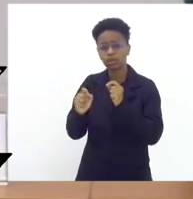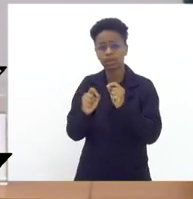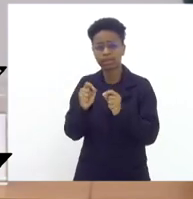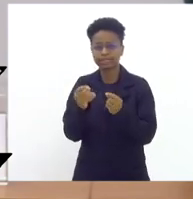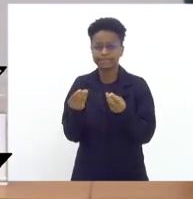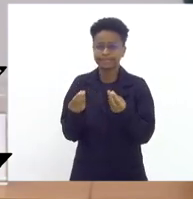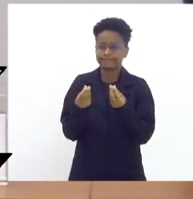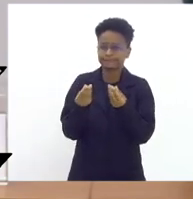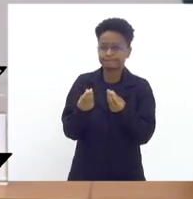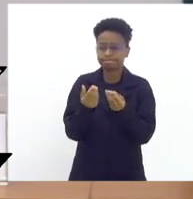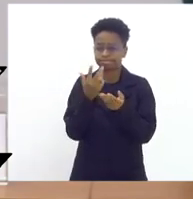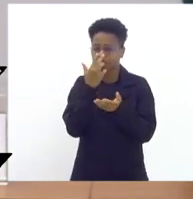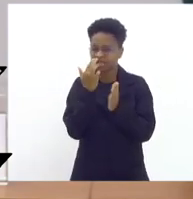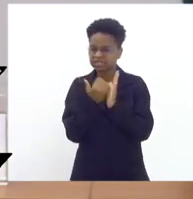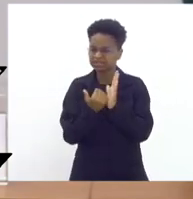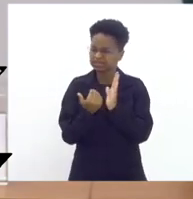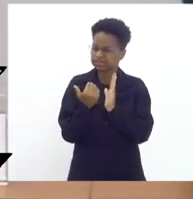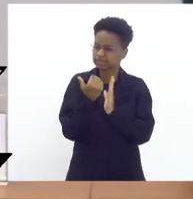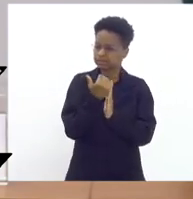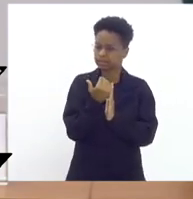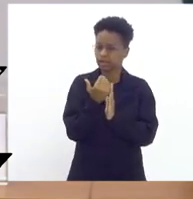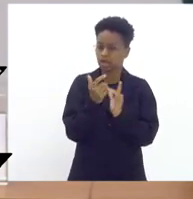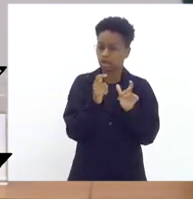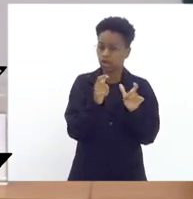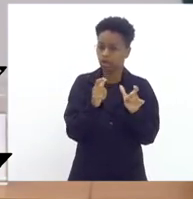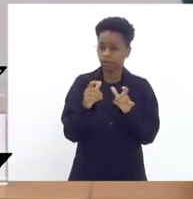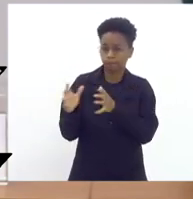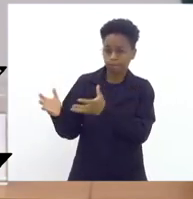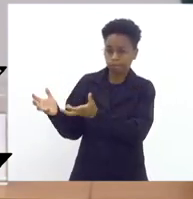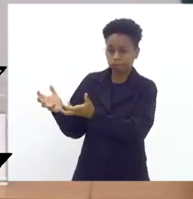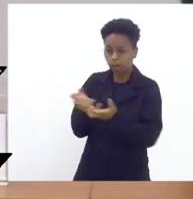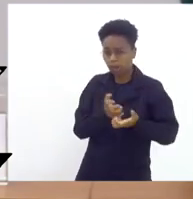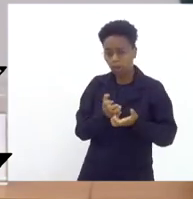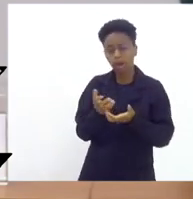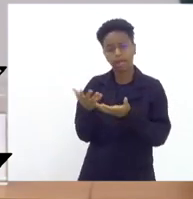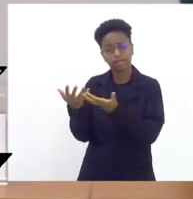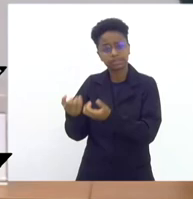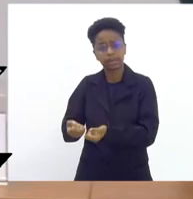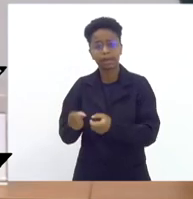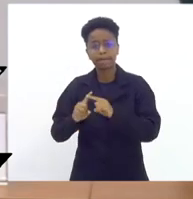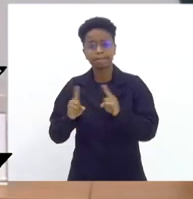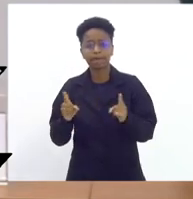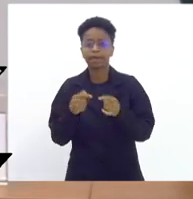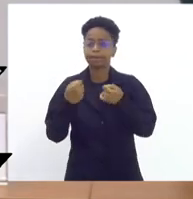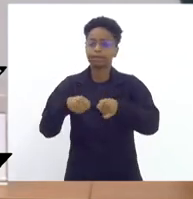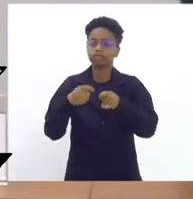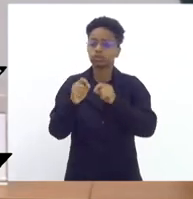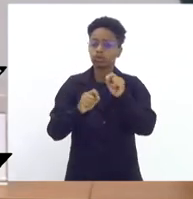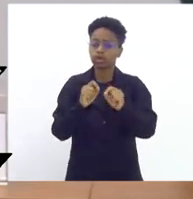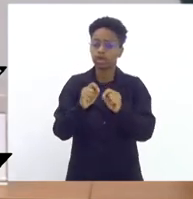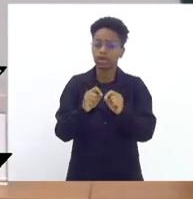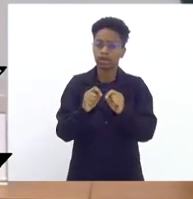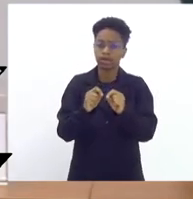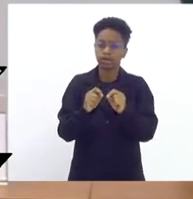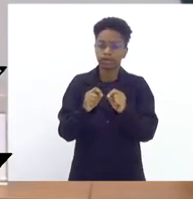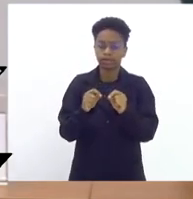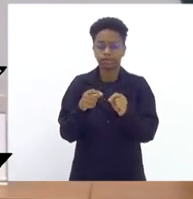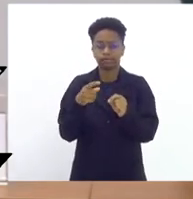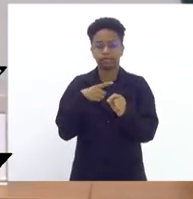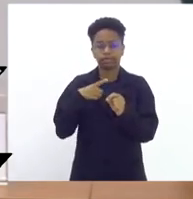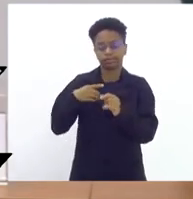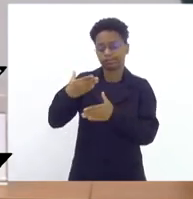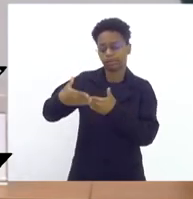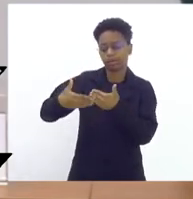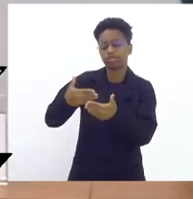tanto quanto exacerbadas às vezes em lote mas que essa recepção ela precisa se desdobrar do passada